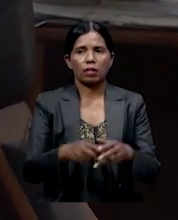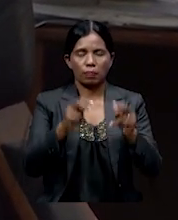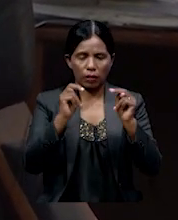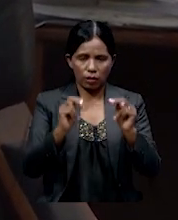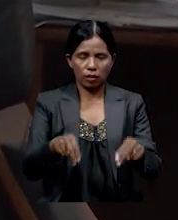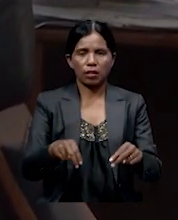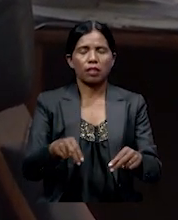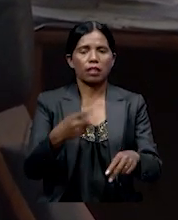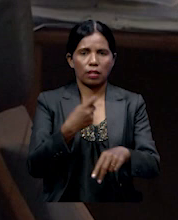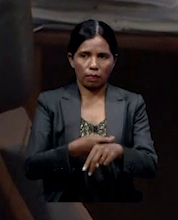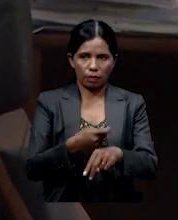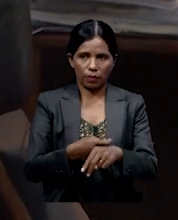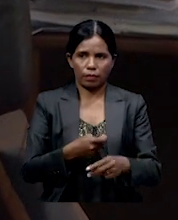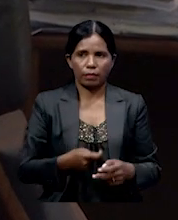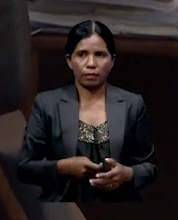tempo